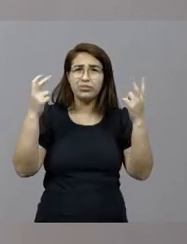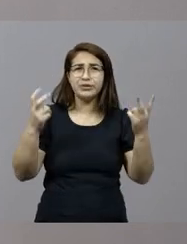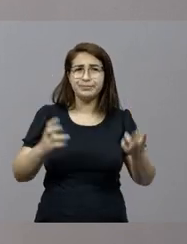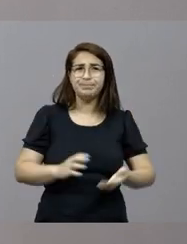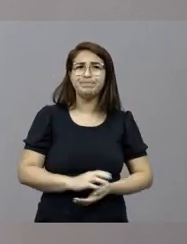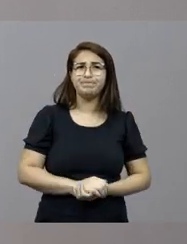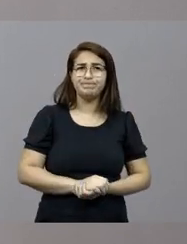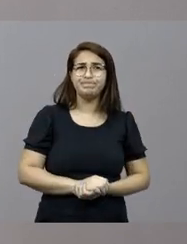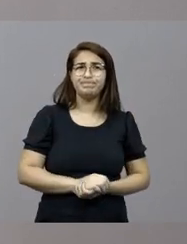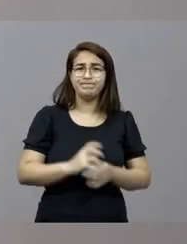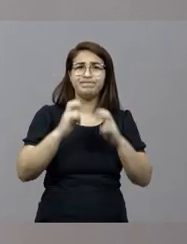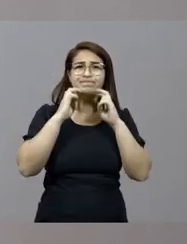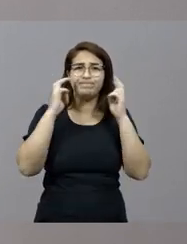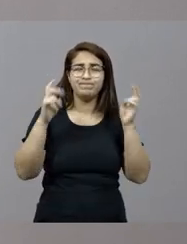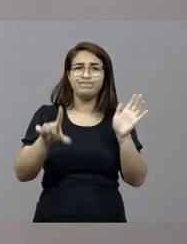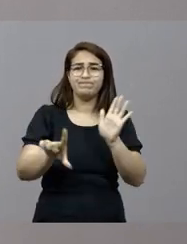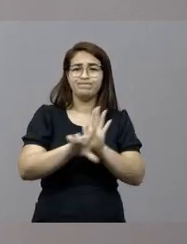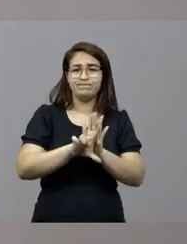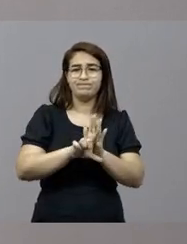das nossas leis.